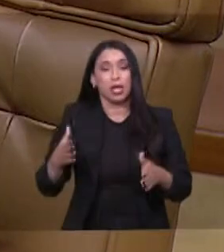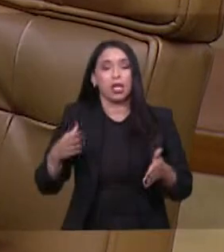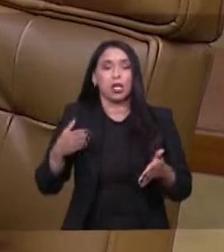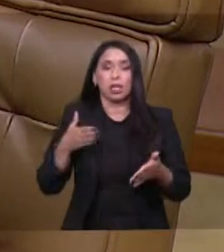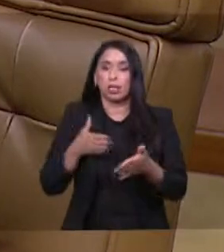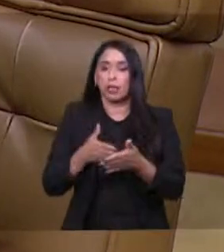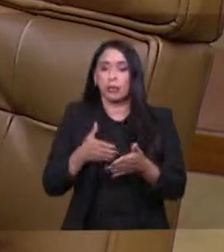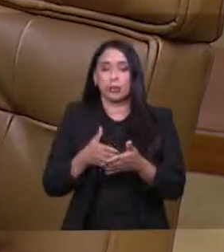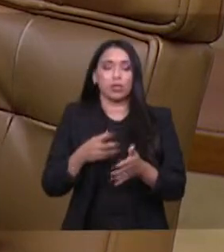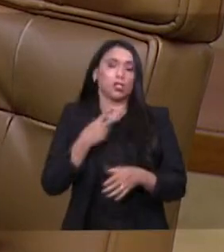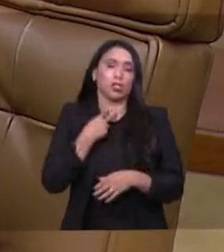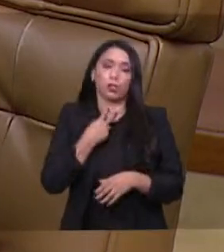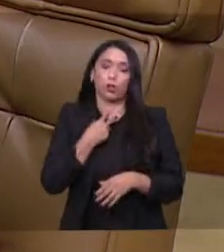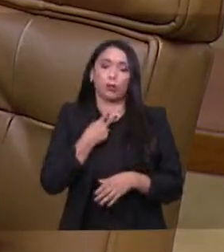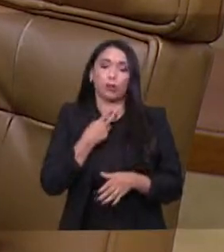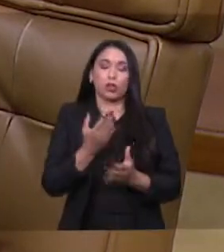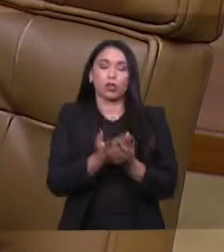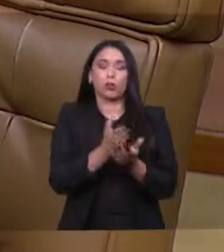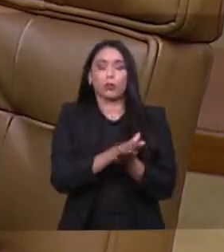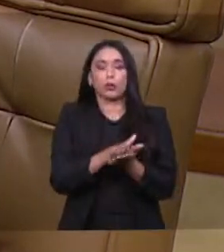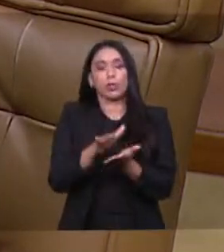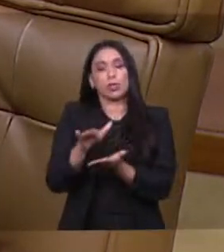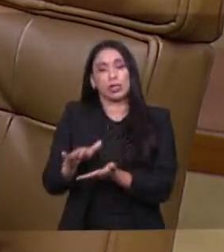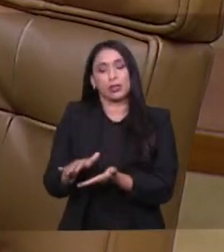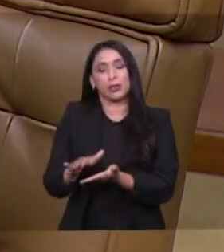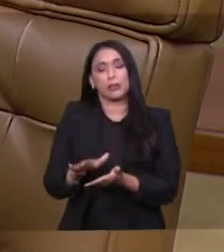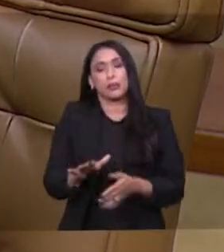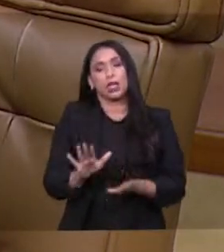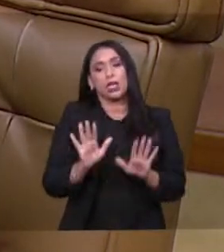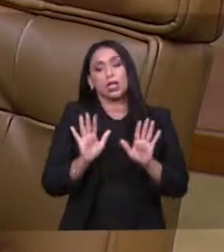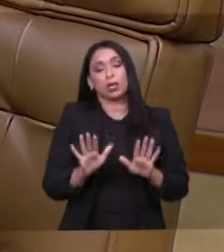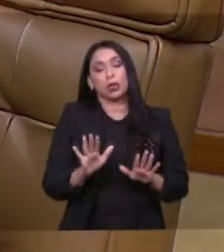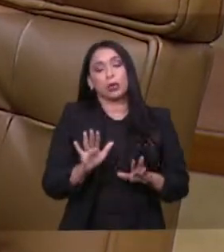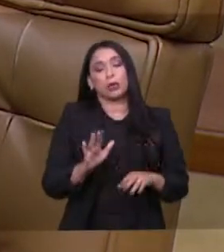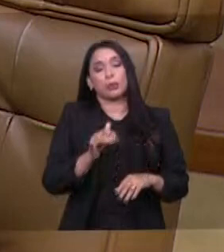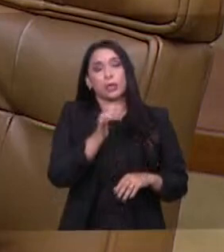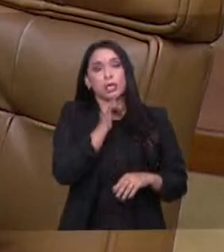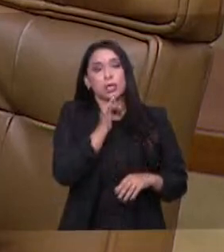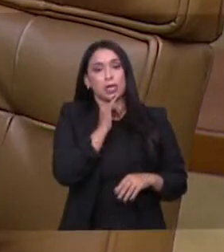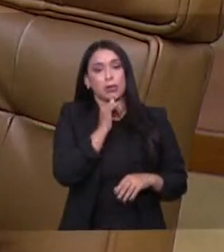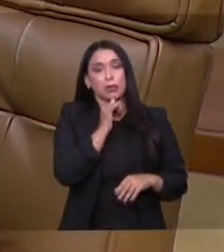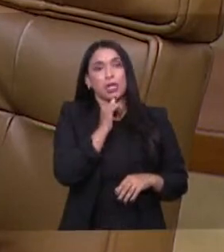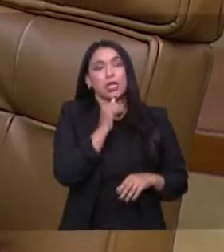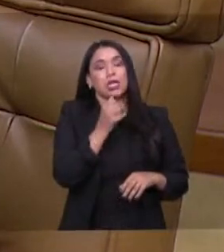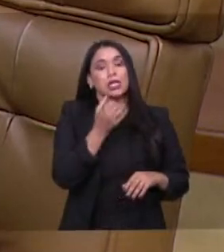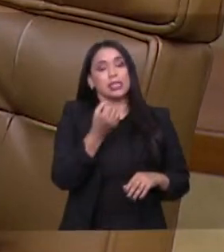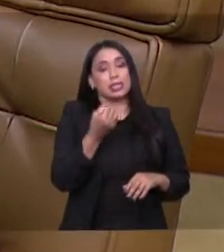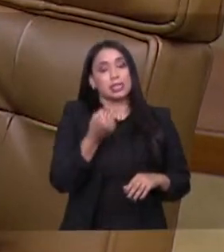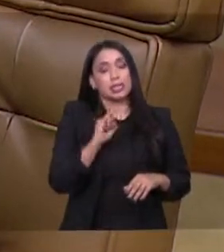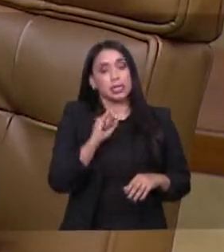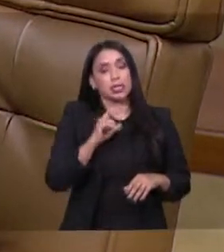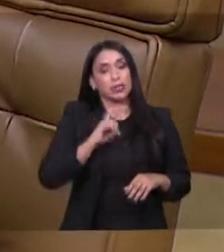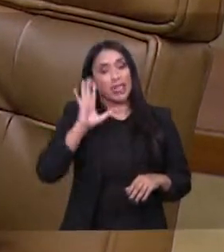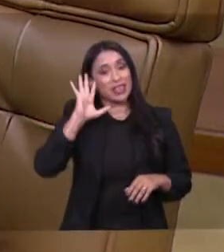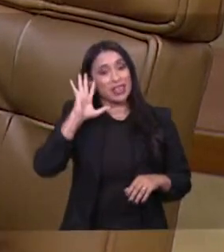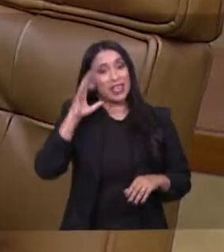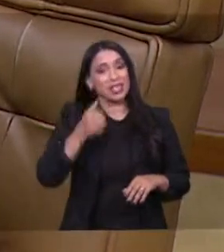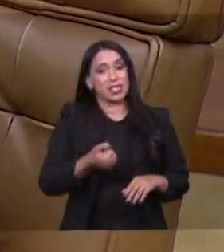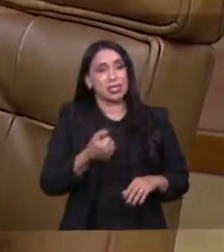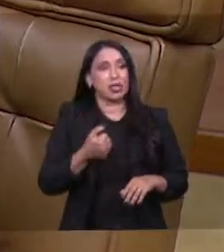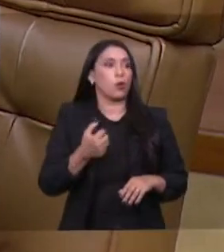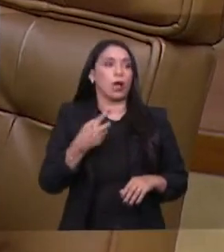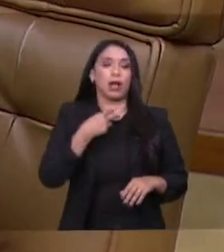de funcionar no processo. Ou seja, o juiz que proferiu um ato decisório é que ficaria impedido